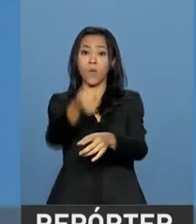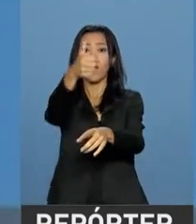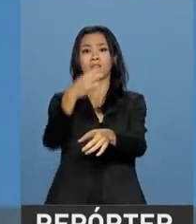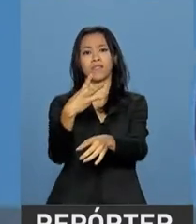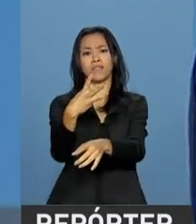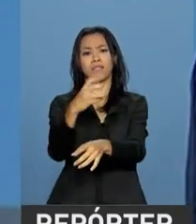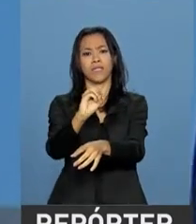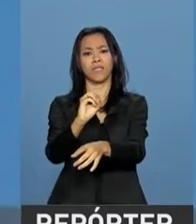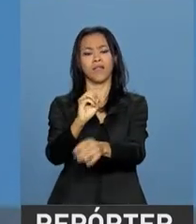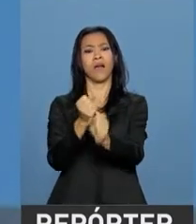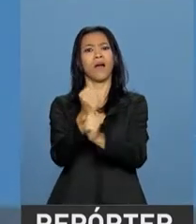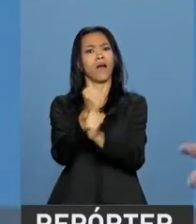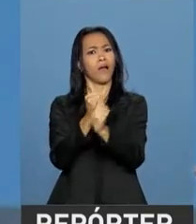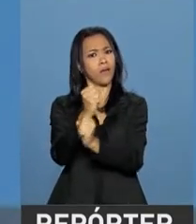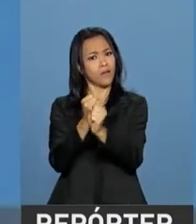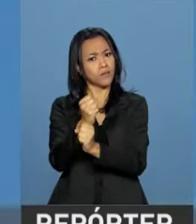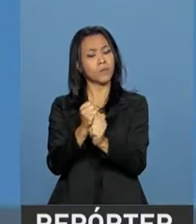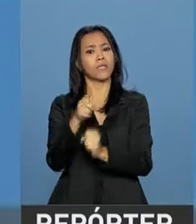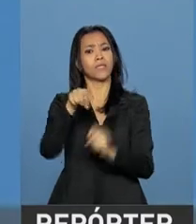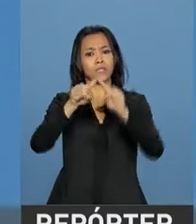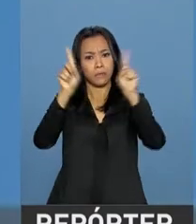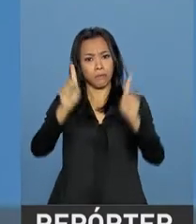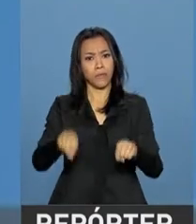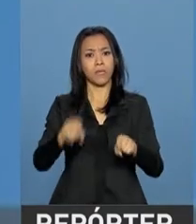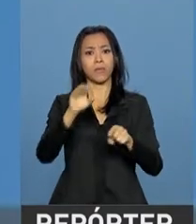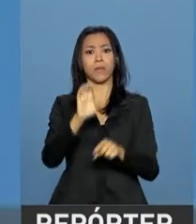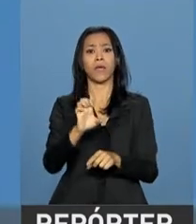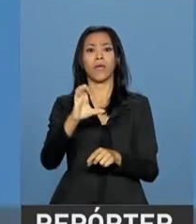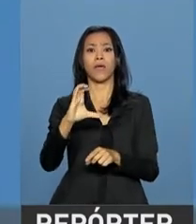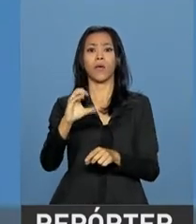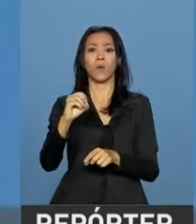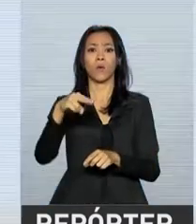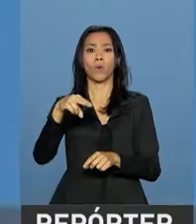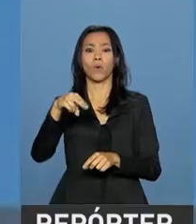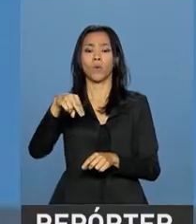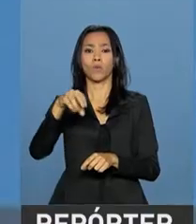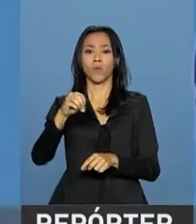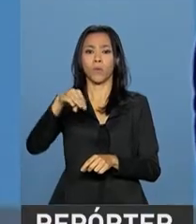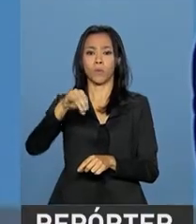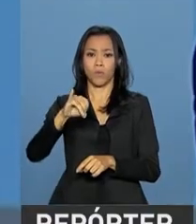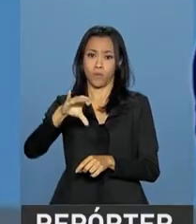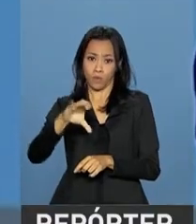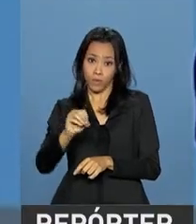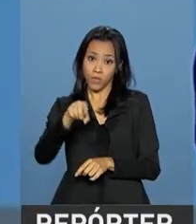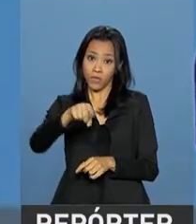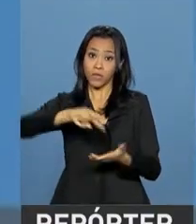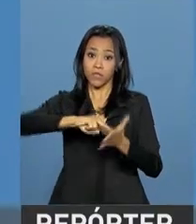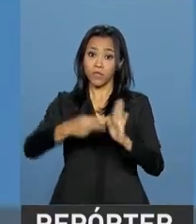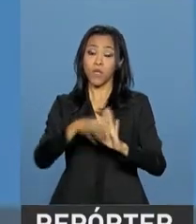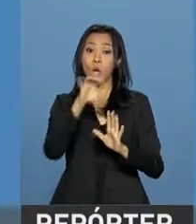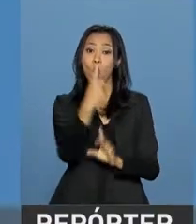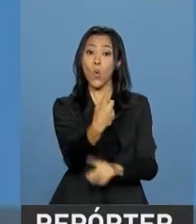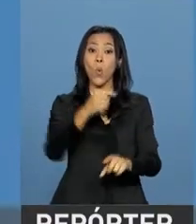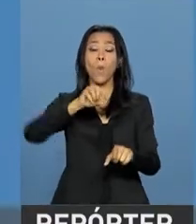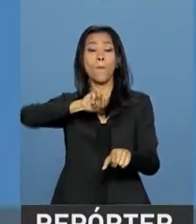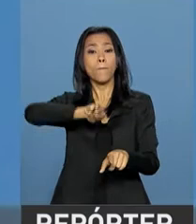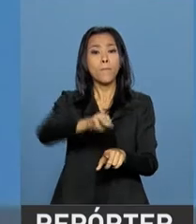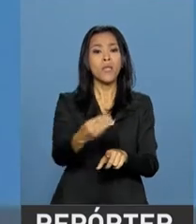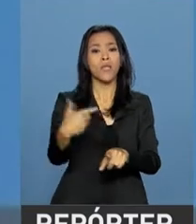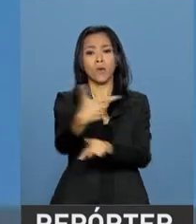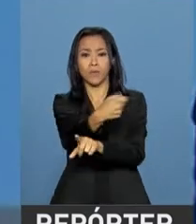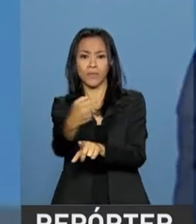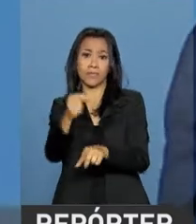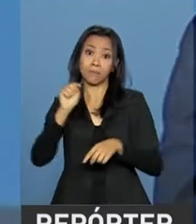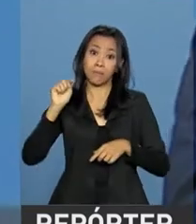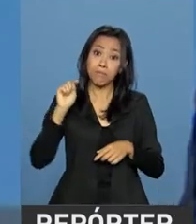30 anos, não é? E só agora se resolveu. Isto significou cerca de 1 milhão e 200 mil processos a menos,